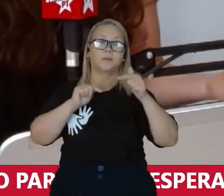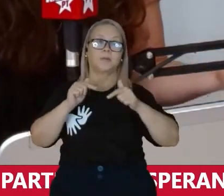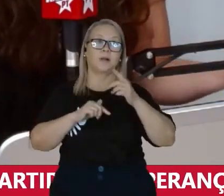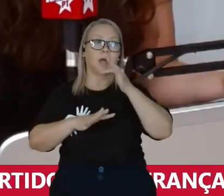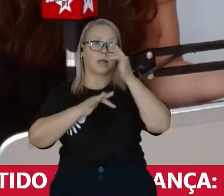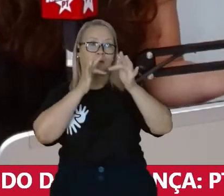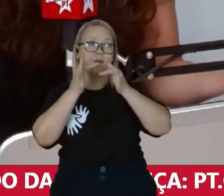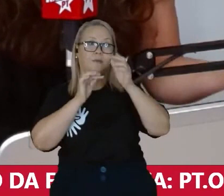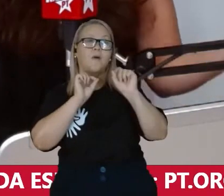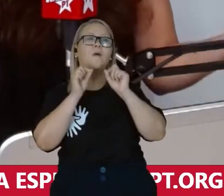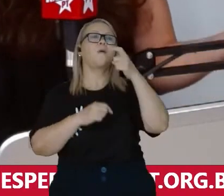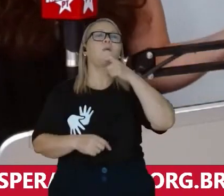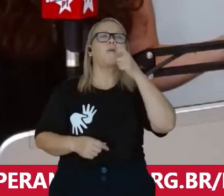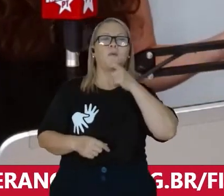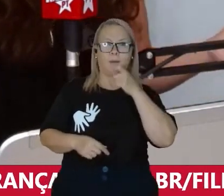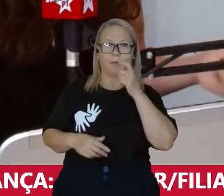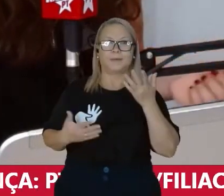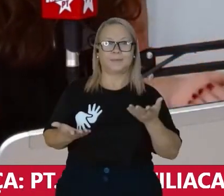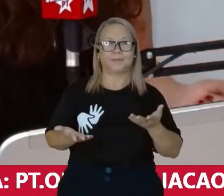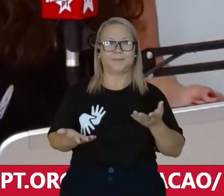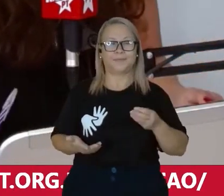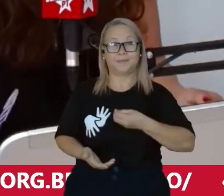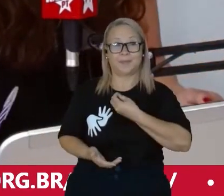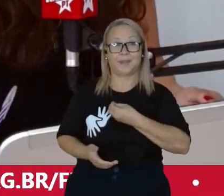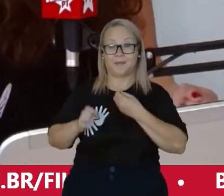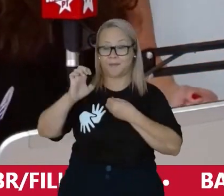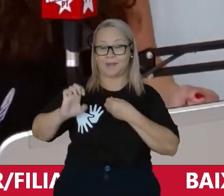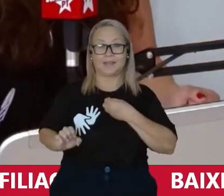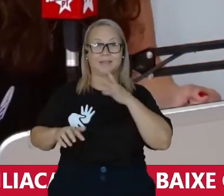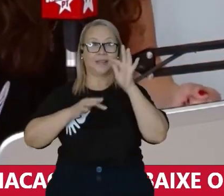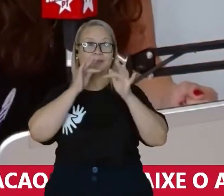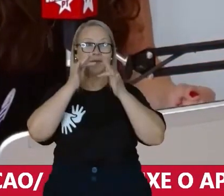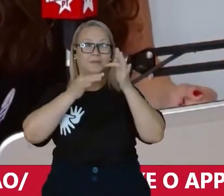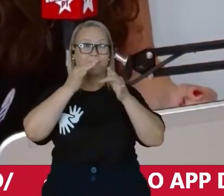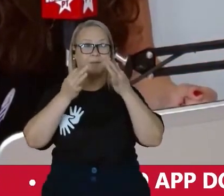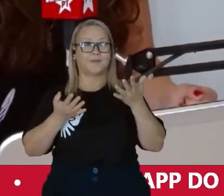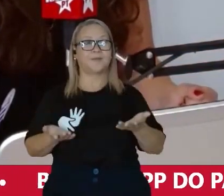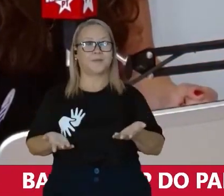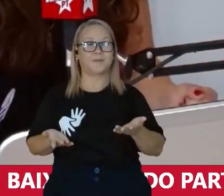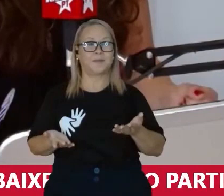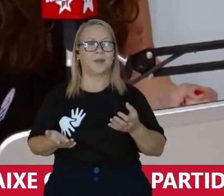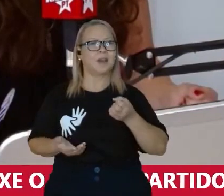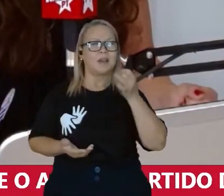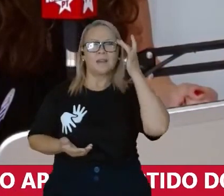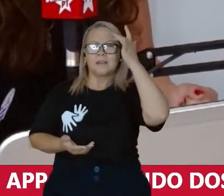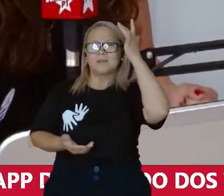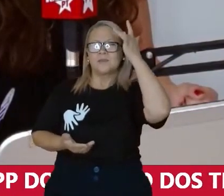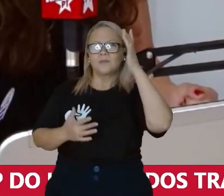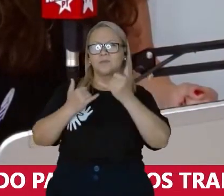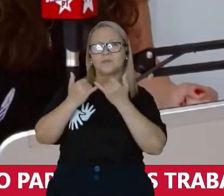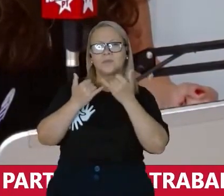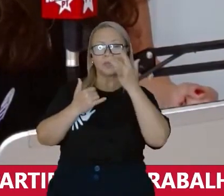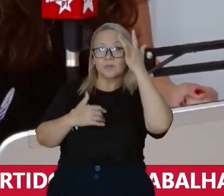fofoca sobre quem mentia. Viva a esquerda fofoqueira. Viva! Parece que é muito fácil, diz aqui o Éder